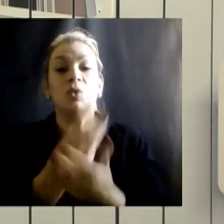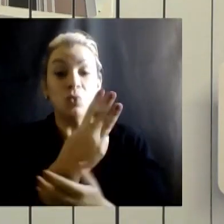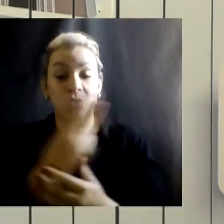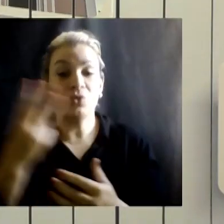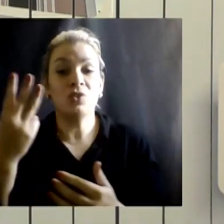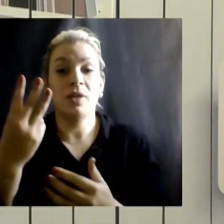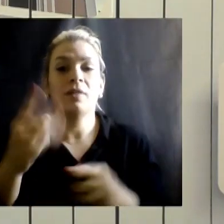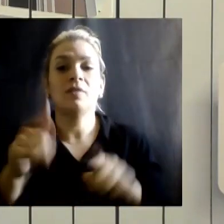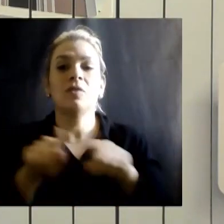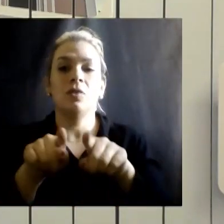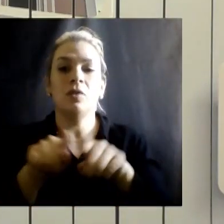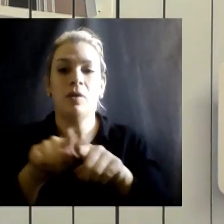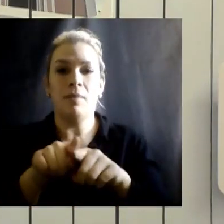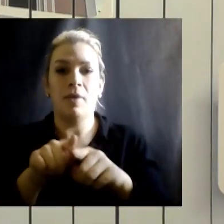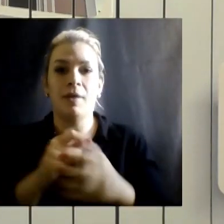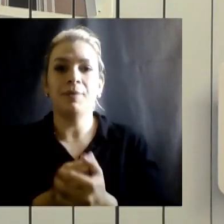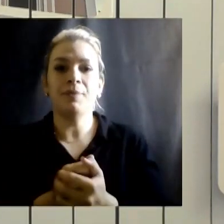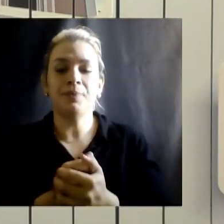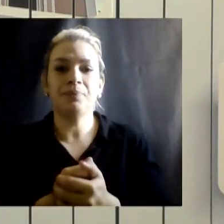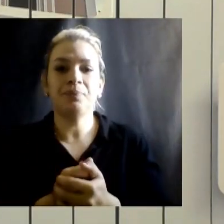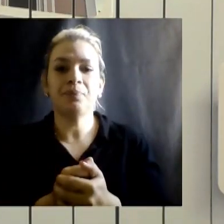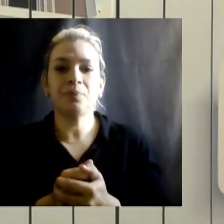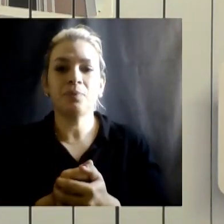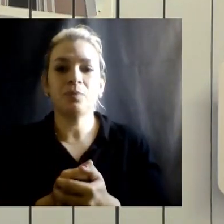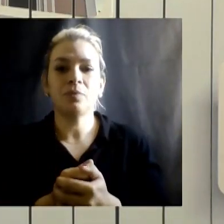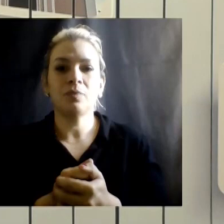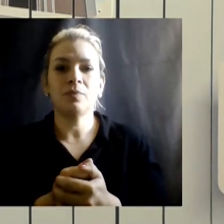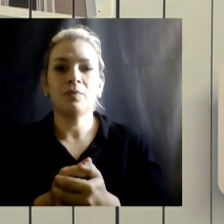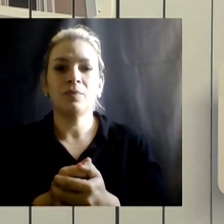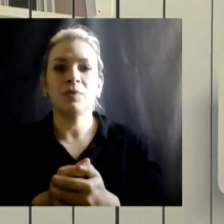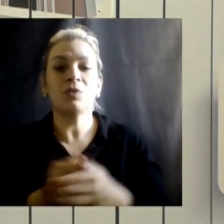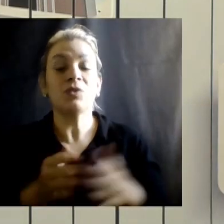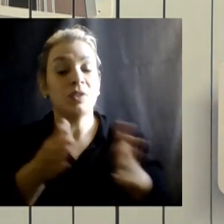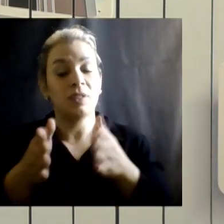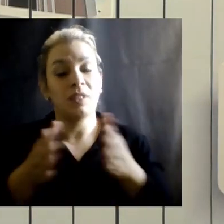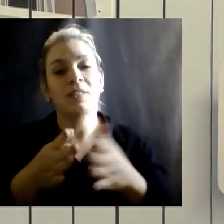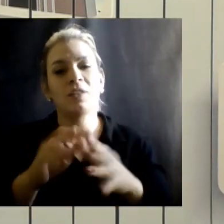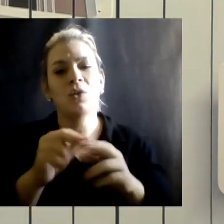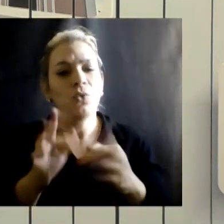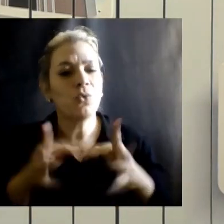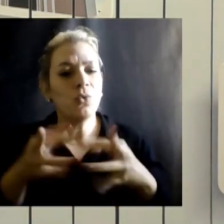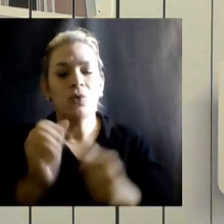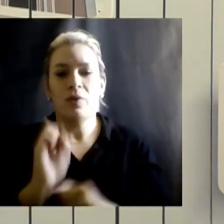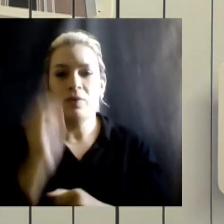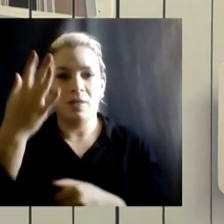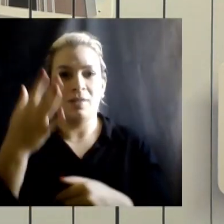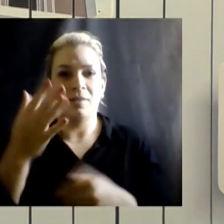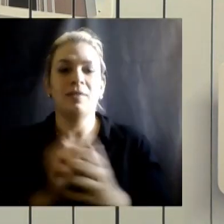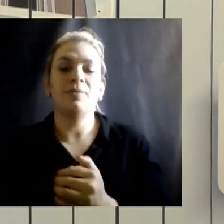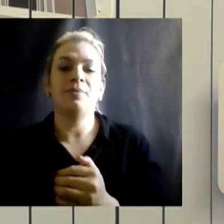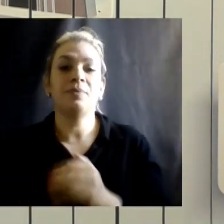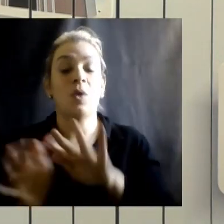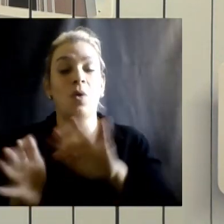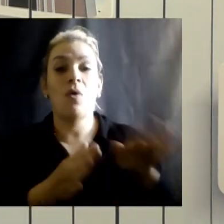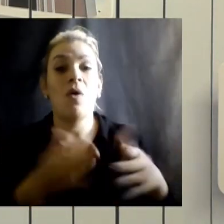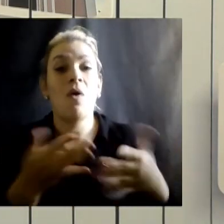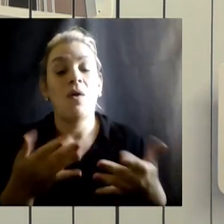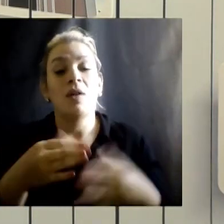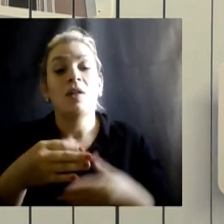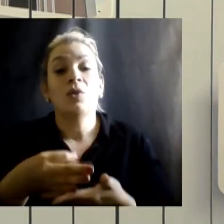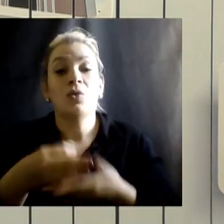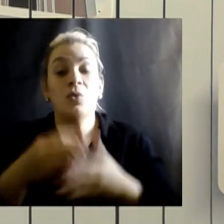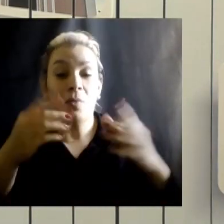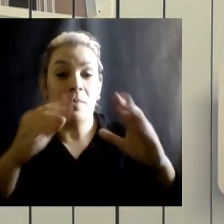e aí você tem acesso ao que acontece aqui. Bom, e olha só, uma cafeteria de Campinas recebeu o diploma